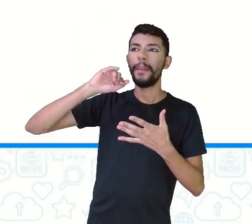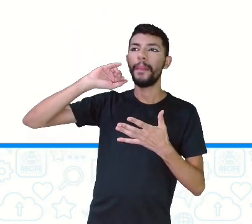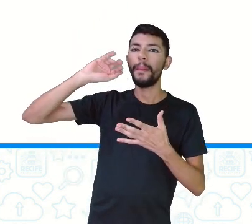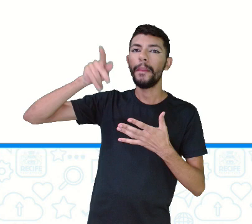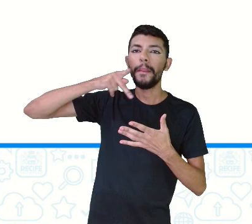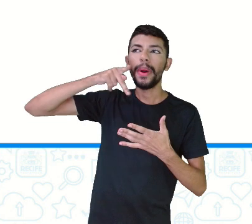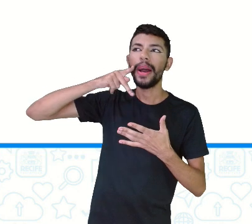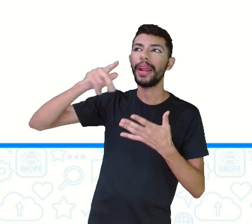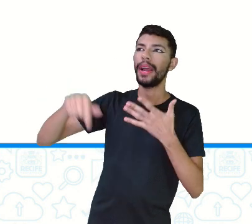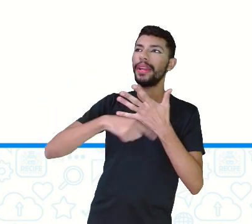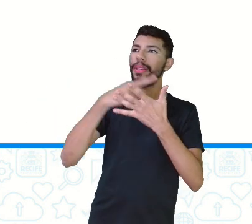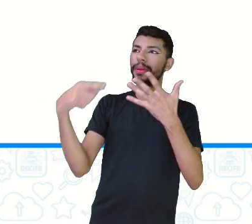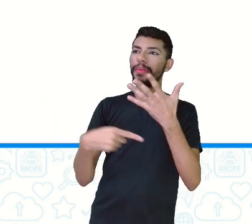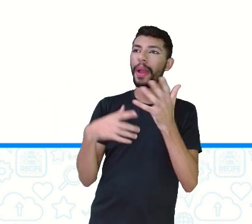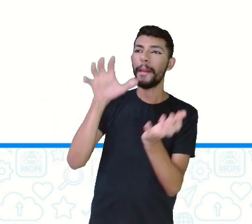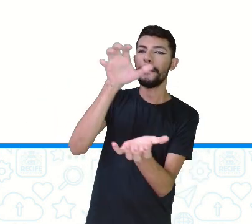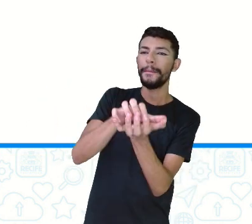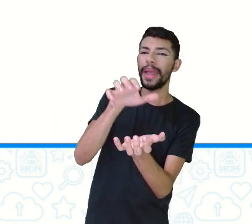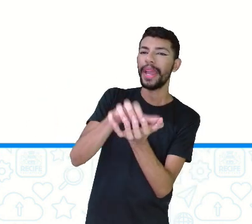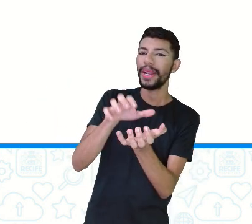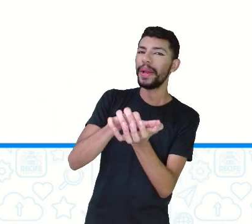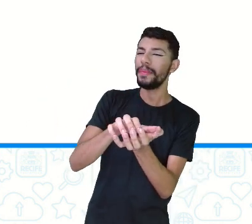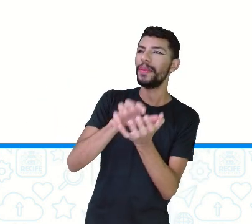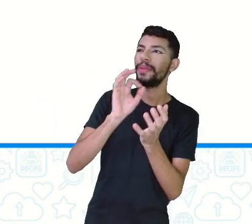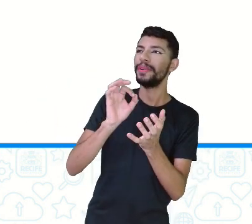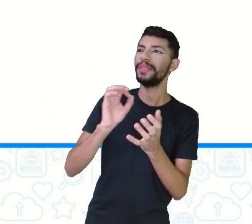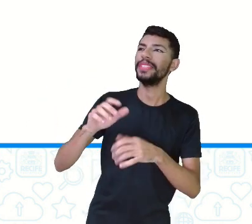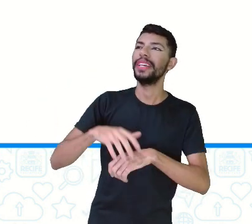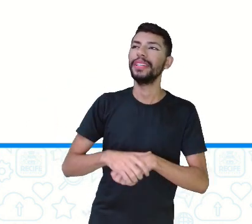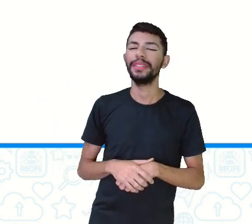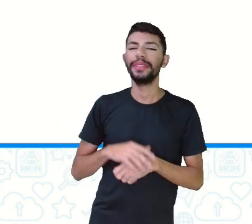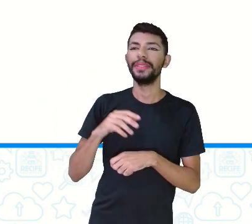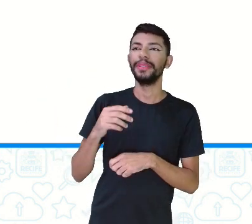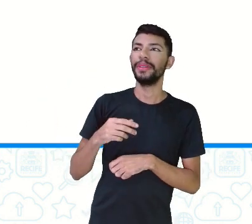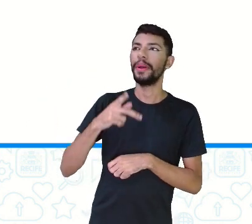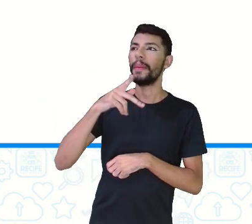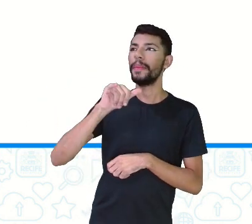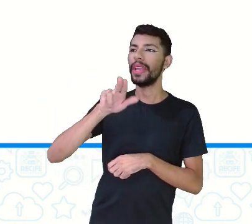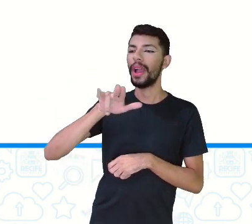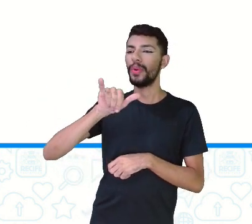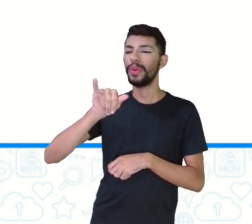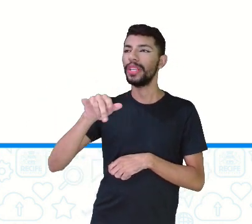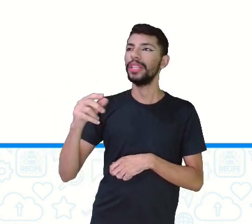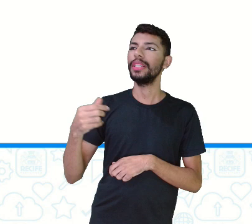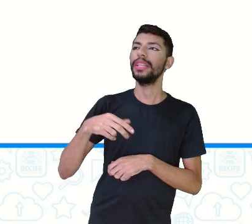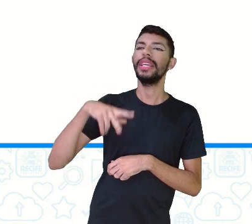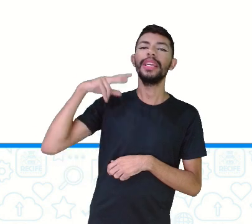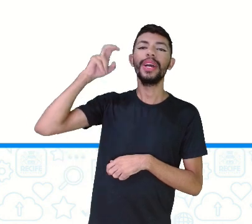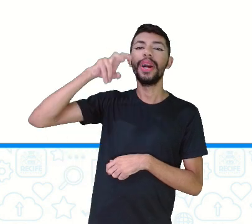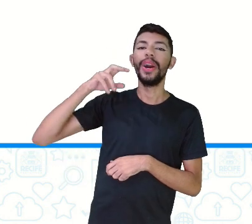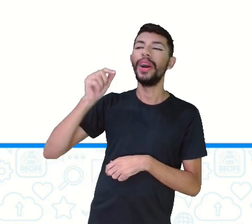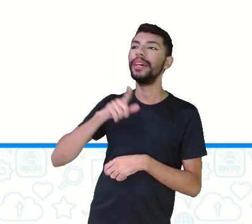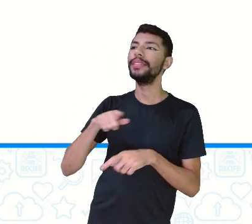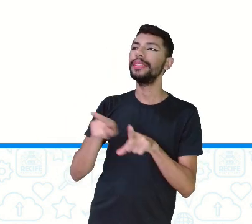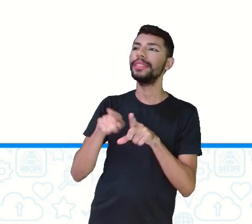queridinho Pernambuco, nosso país Pernambuco, certo? Piauí, Rio Grande do Norte